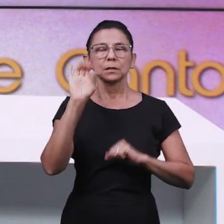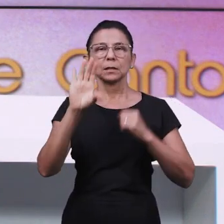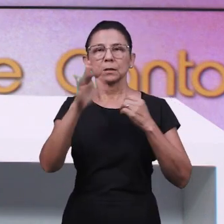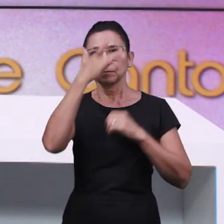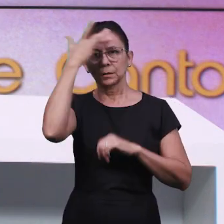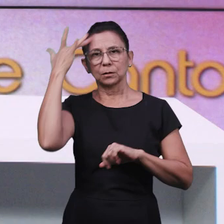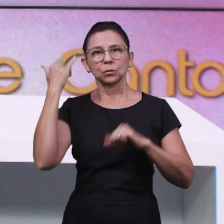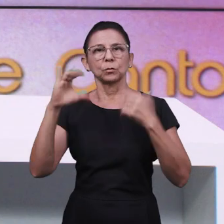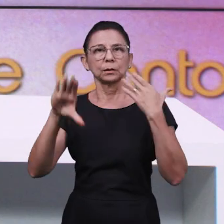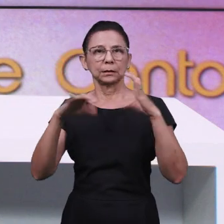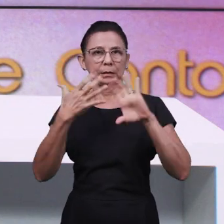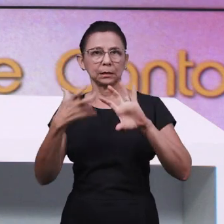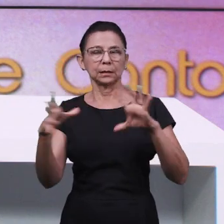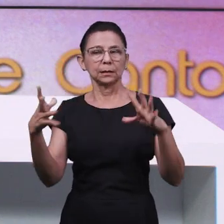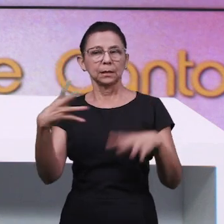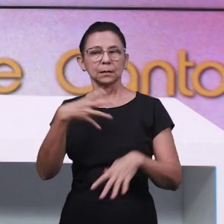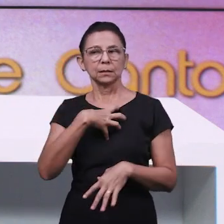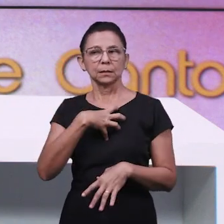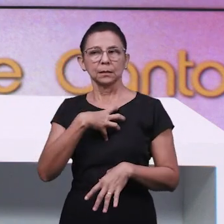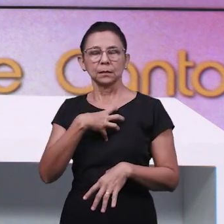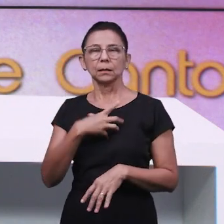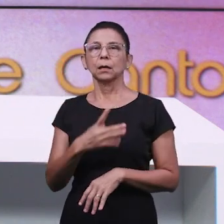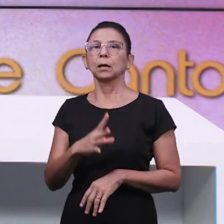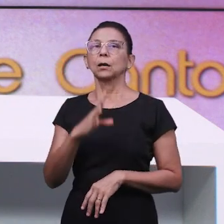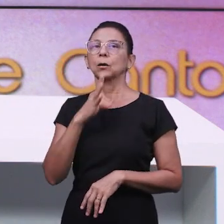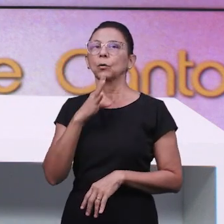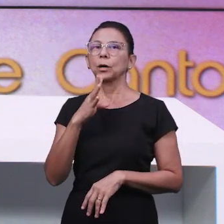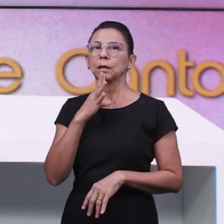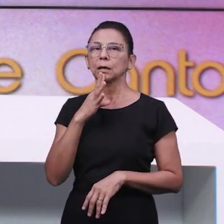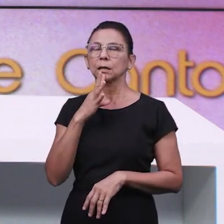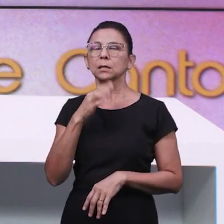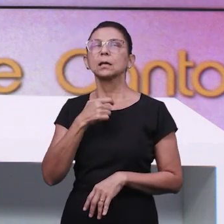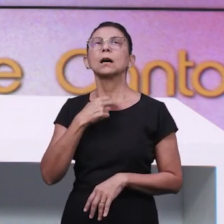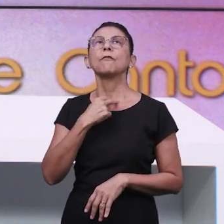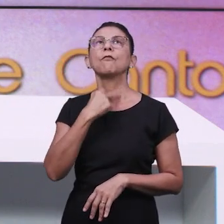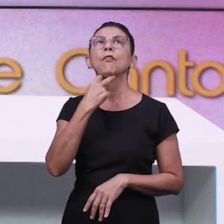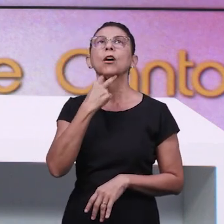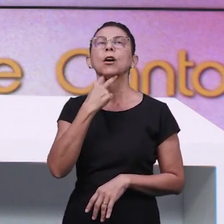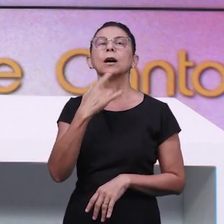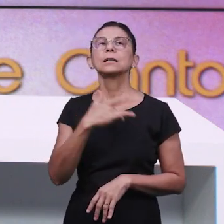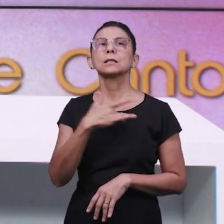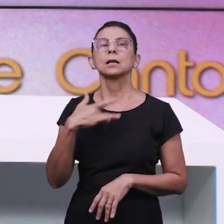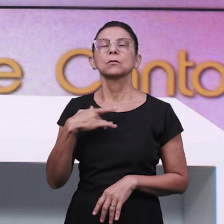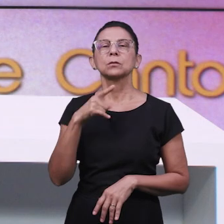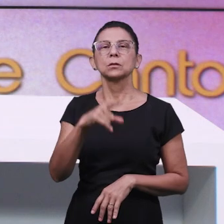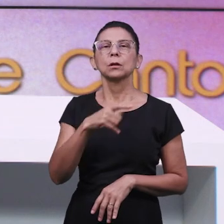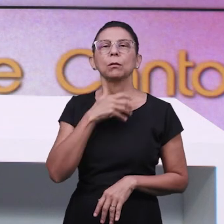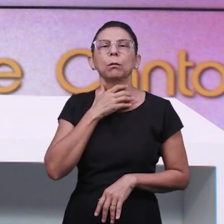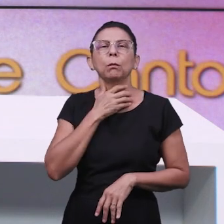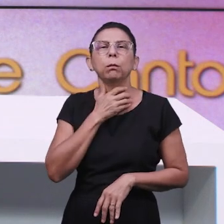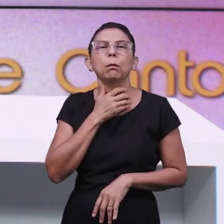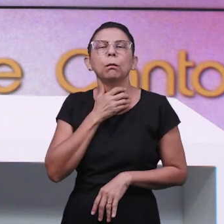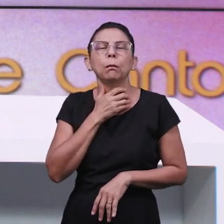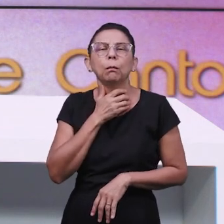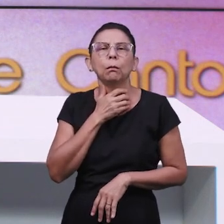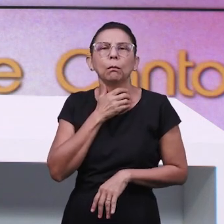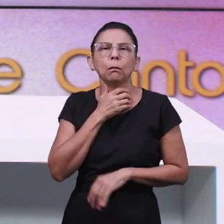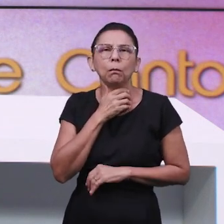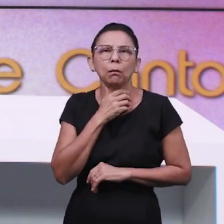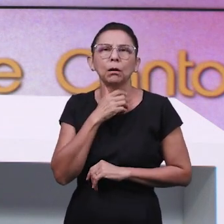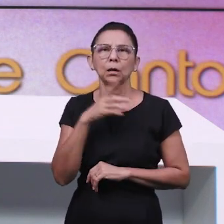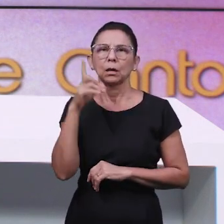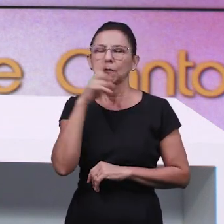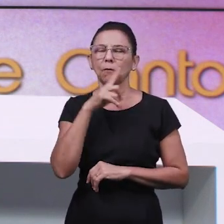cantor, sinta, conheça a saúde da sua voz. Estar rouco não é